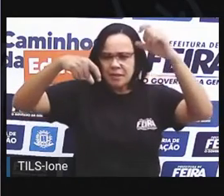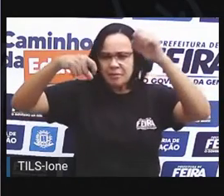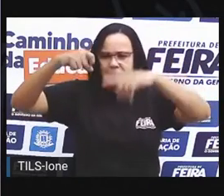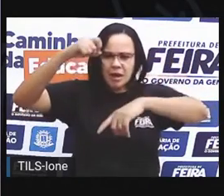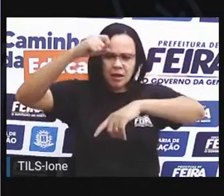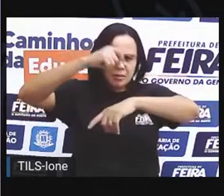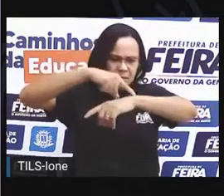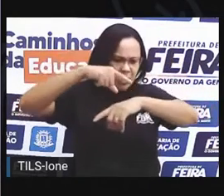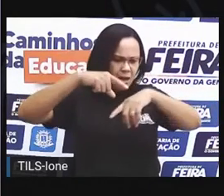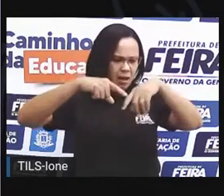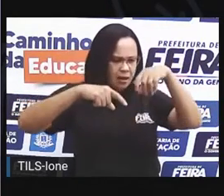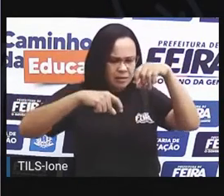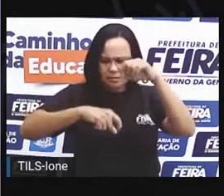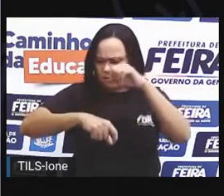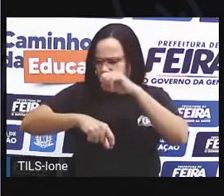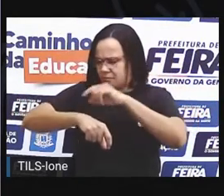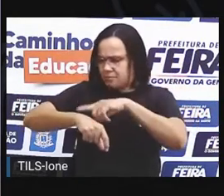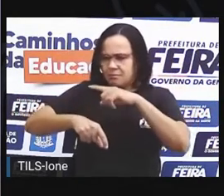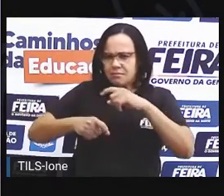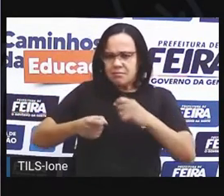pele.